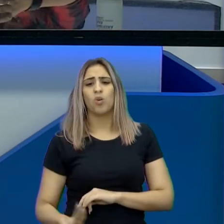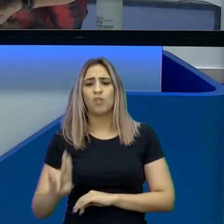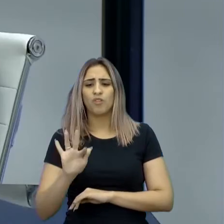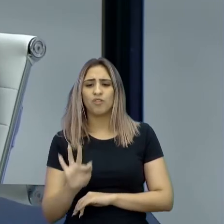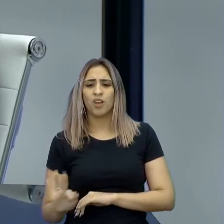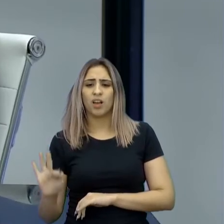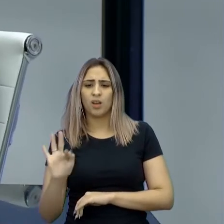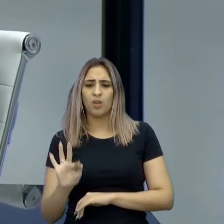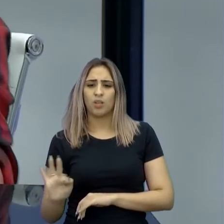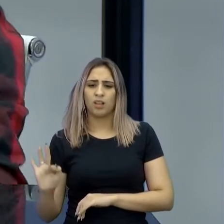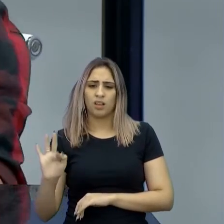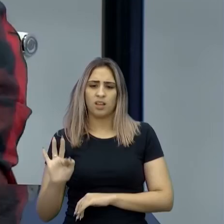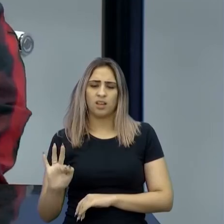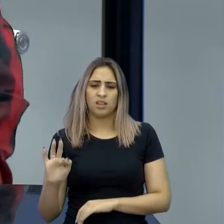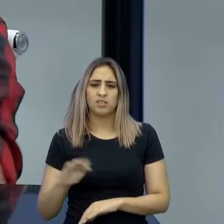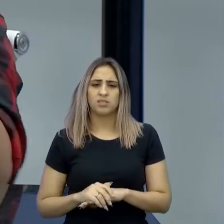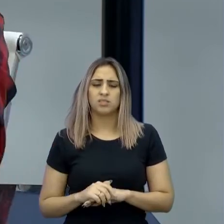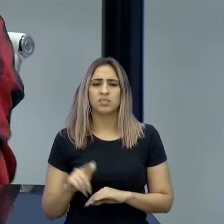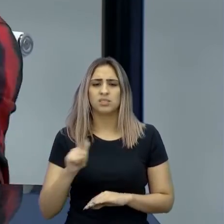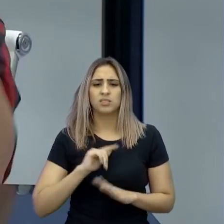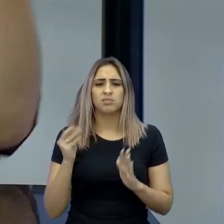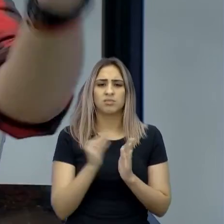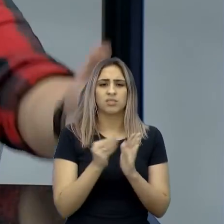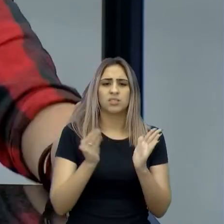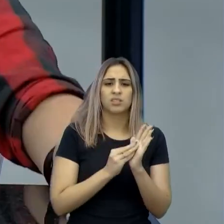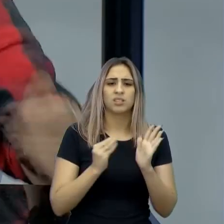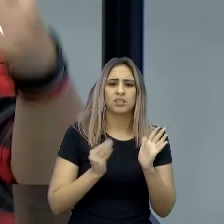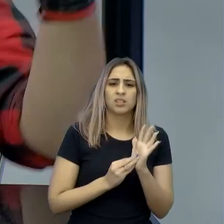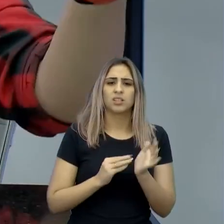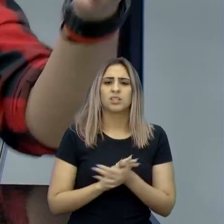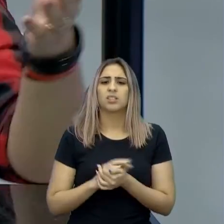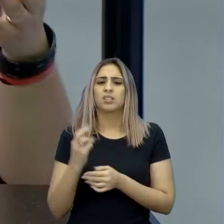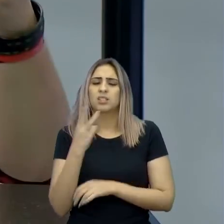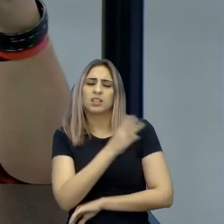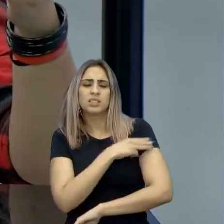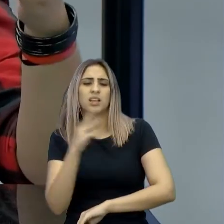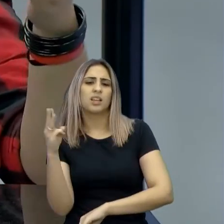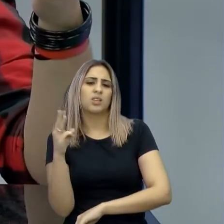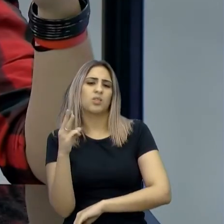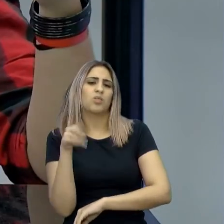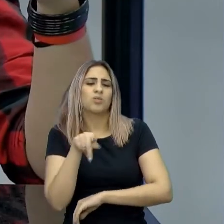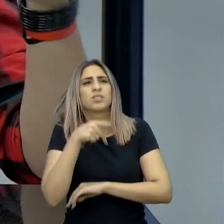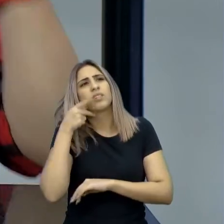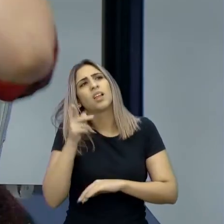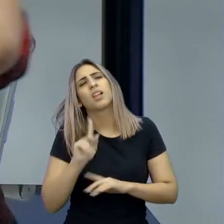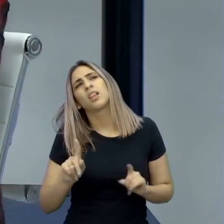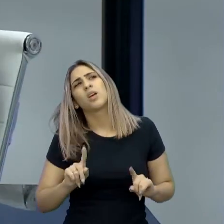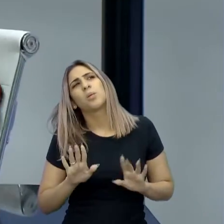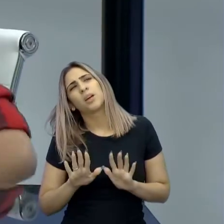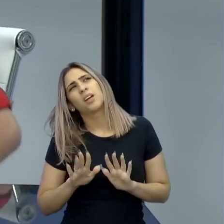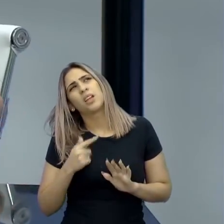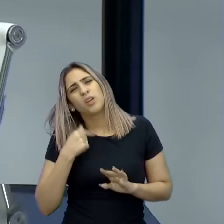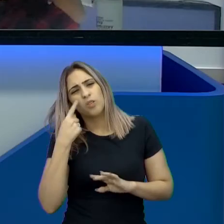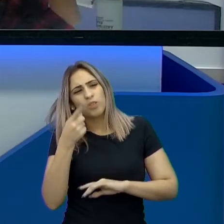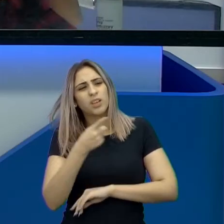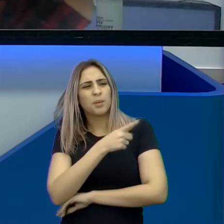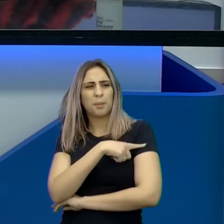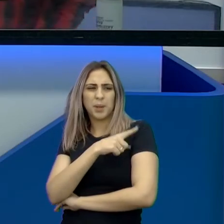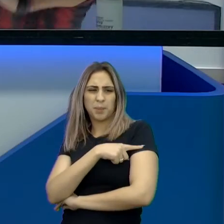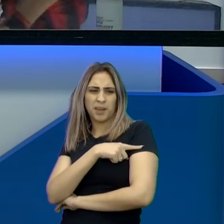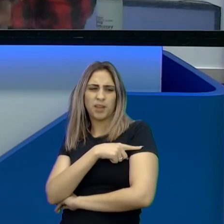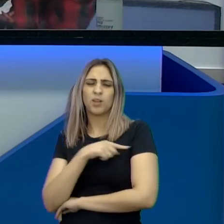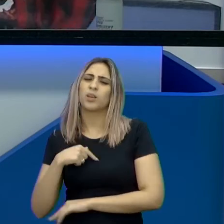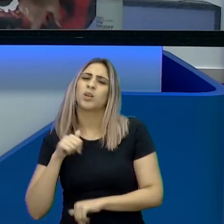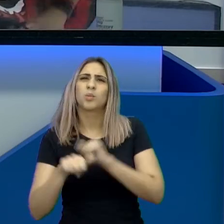universidade, que era essa questão de manter registros, e aí, tipo, você tá no 2º ano, 3º, você fala, não, pera, mas eu vi isso no 1º e